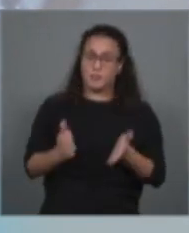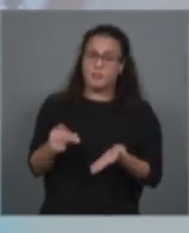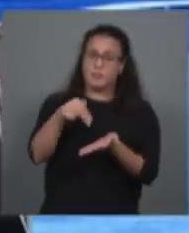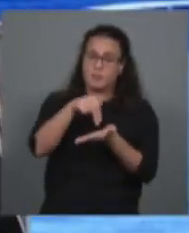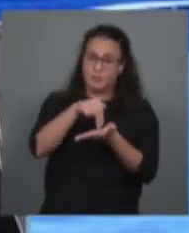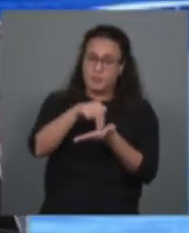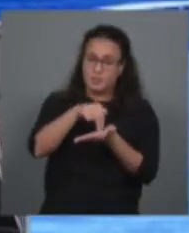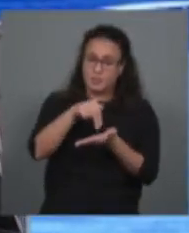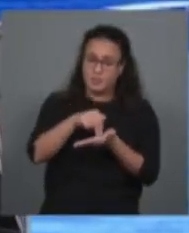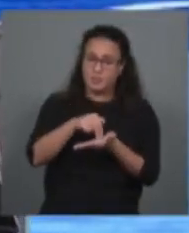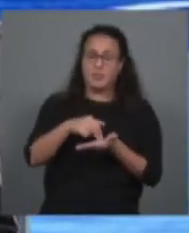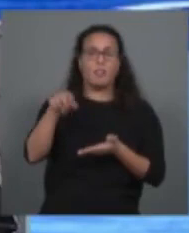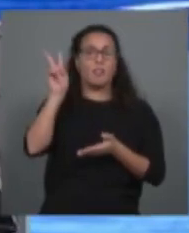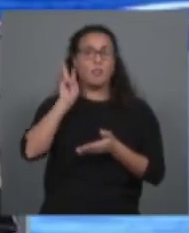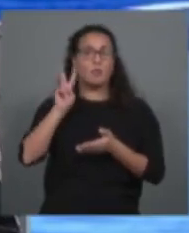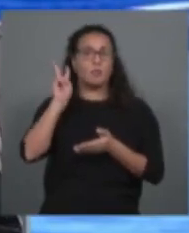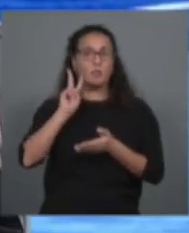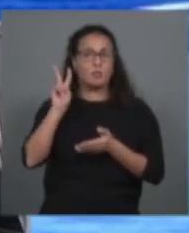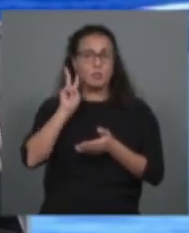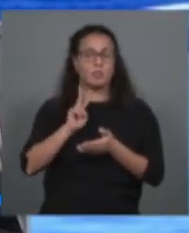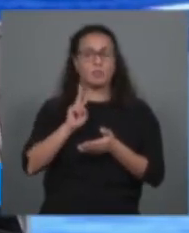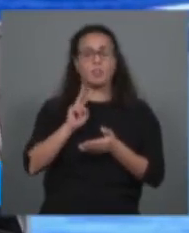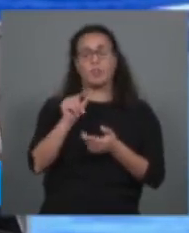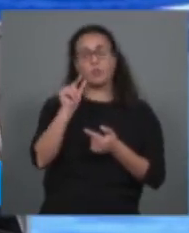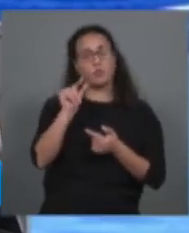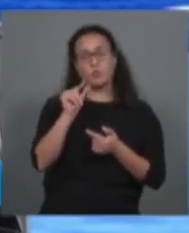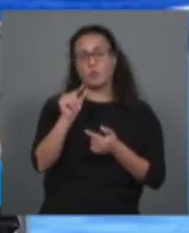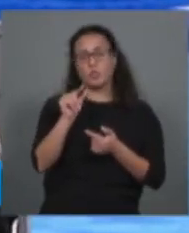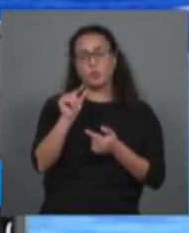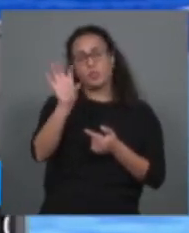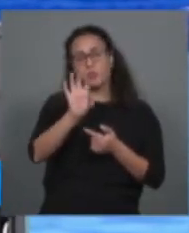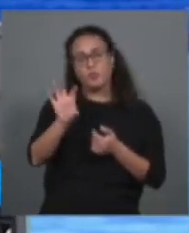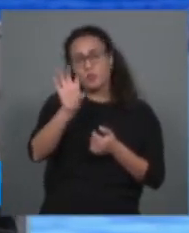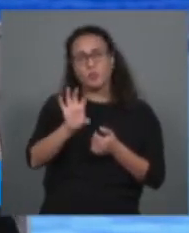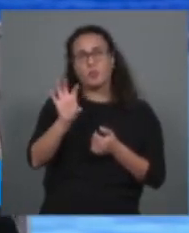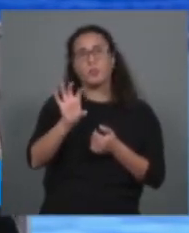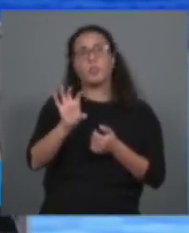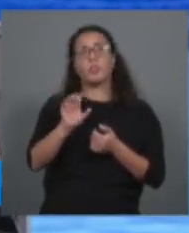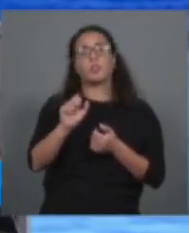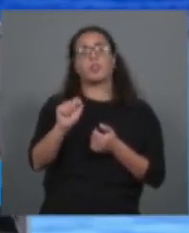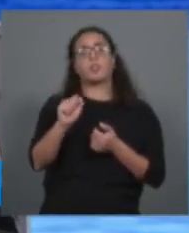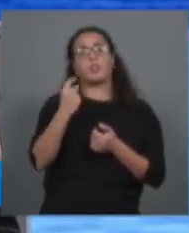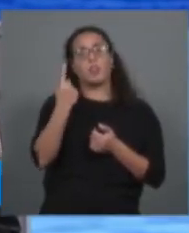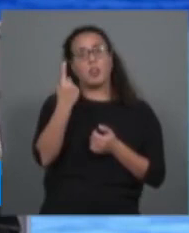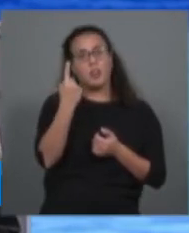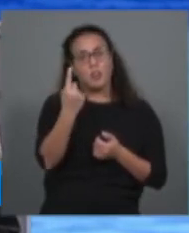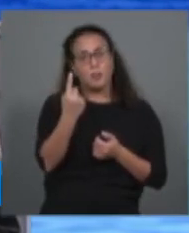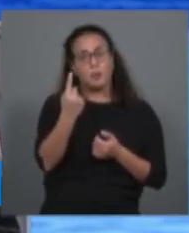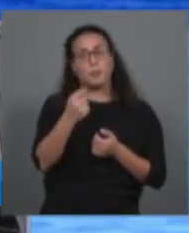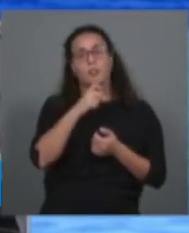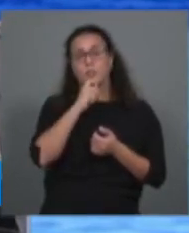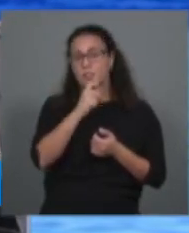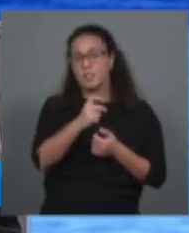e valorizar os pequenos gestos. Valorizar a primeira ameaça, valorizar